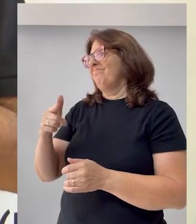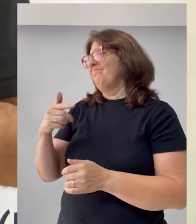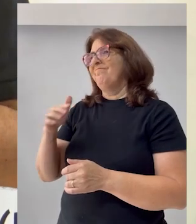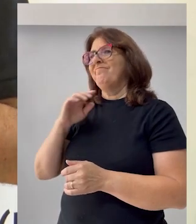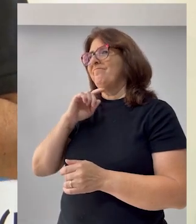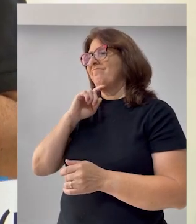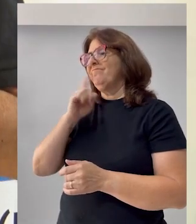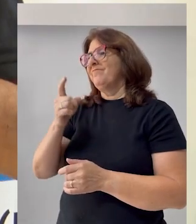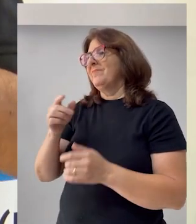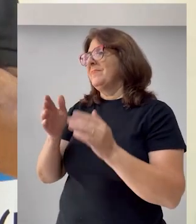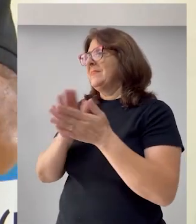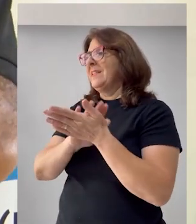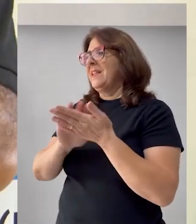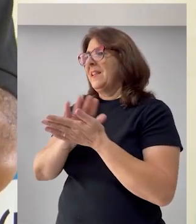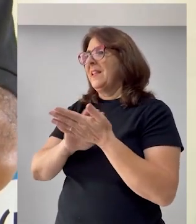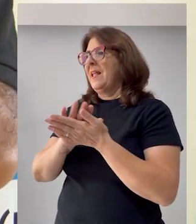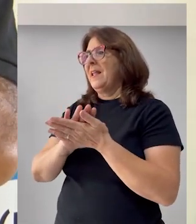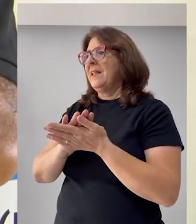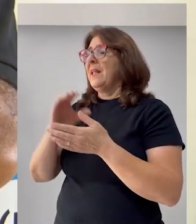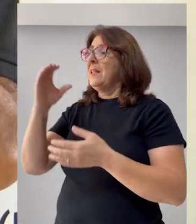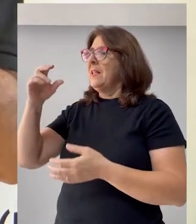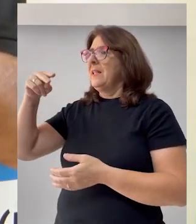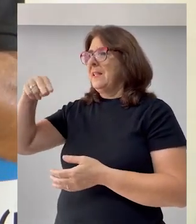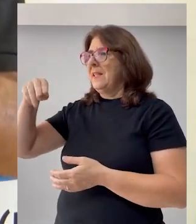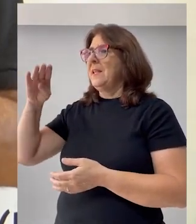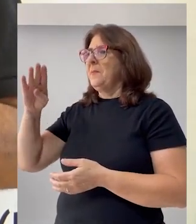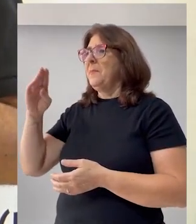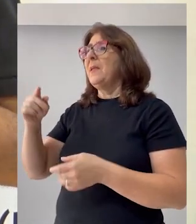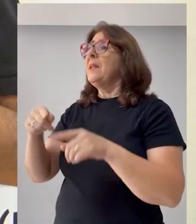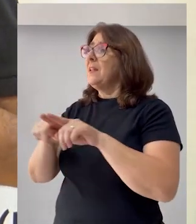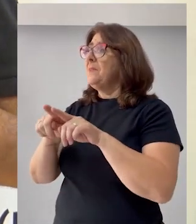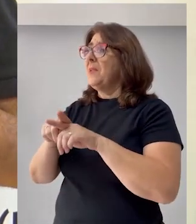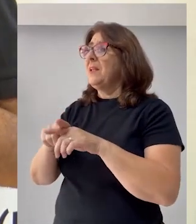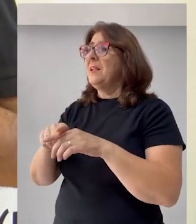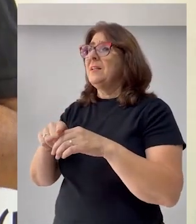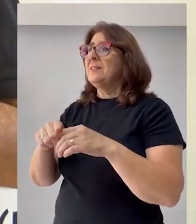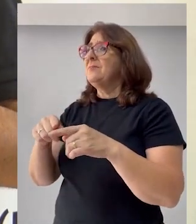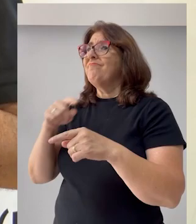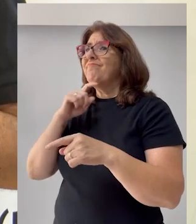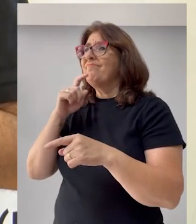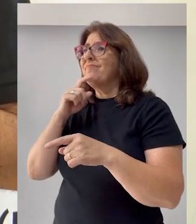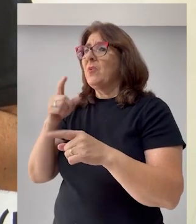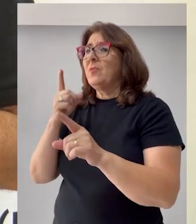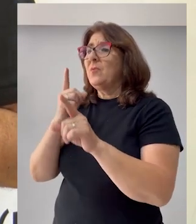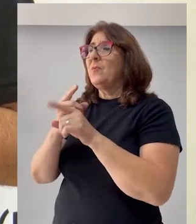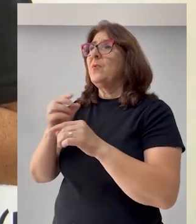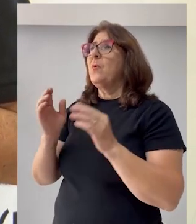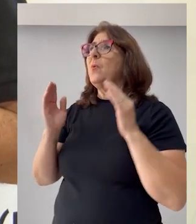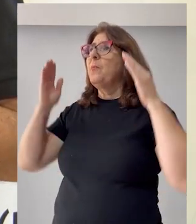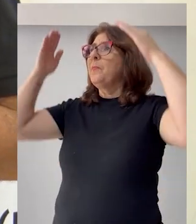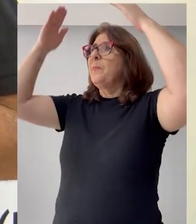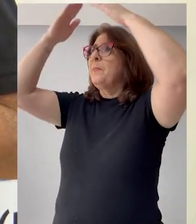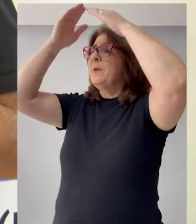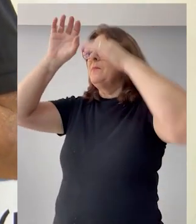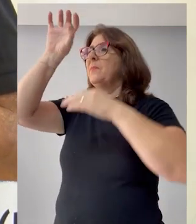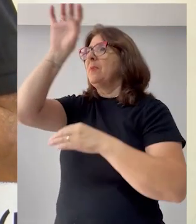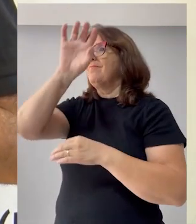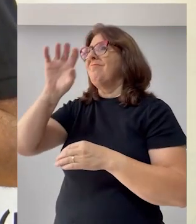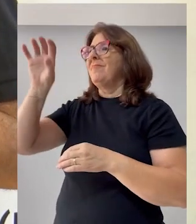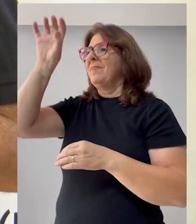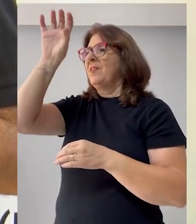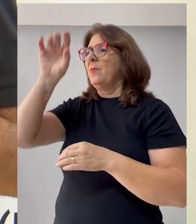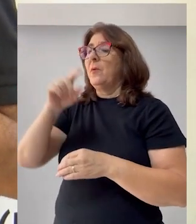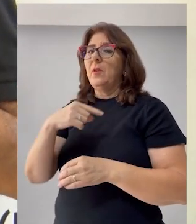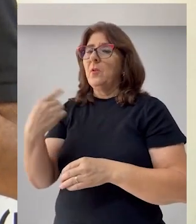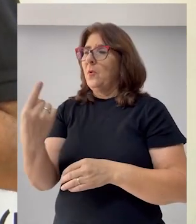tanto para a CNBB, como também o vínculo com os bispos dos regionais. Para nós lá, conversando,